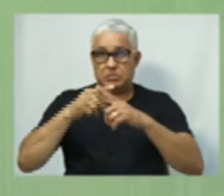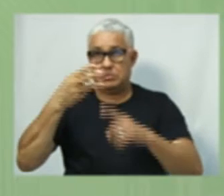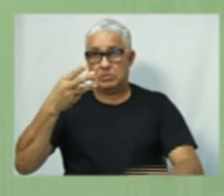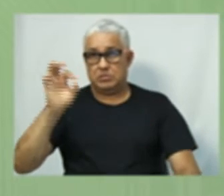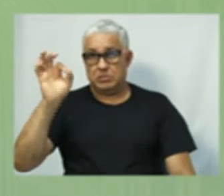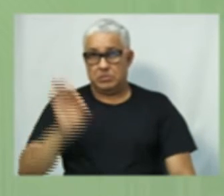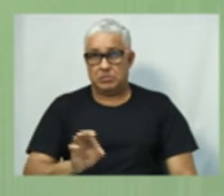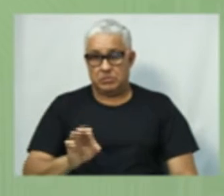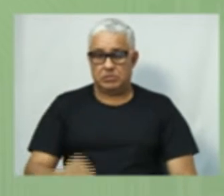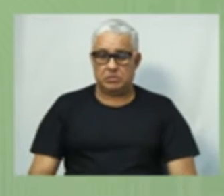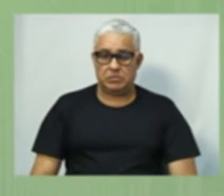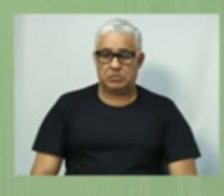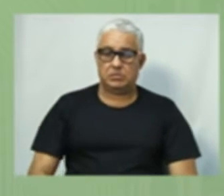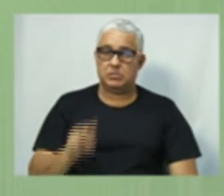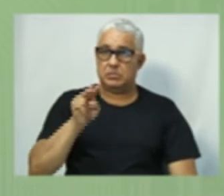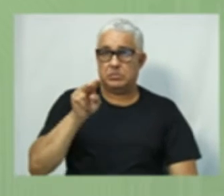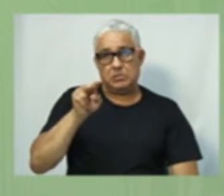total?